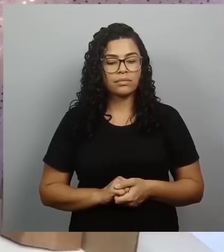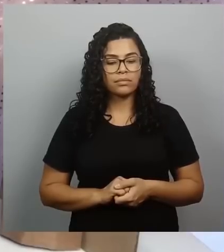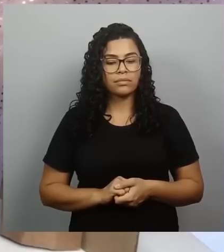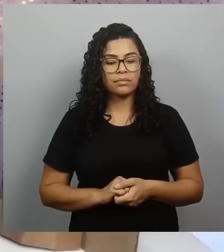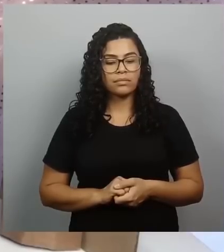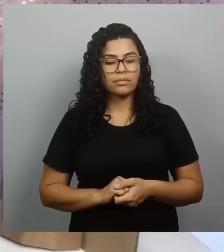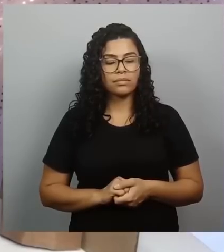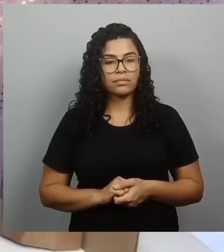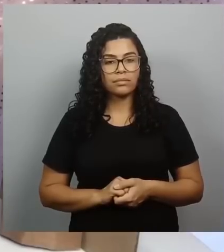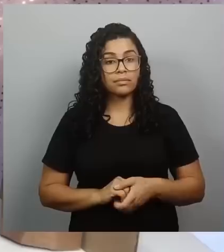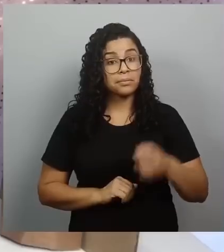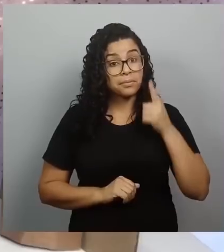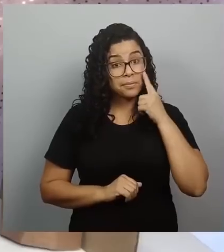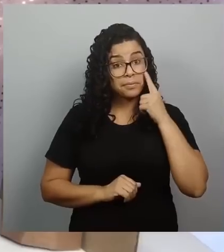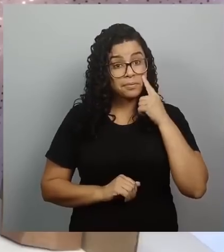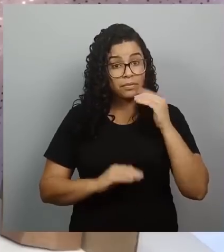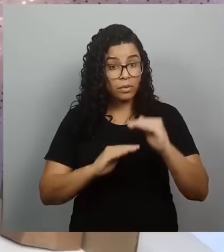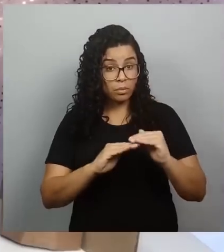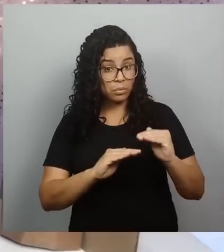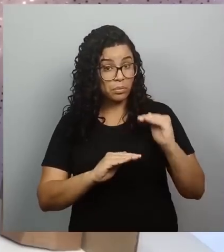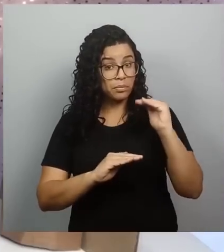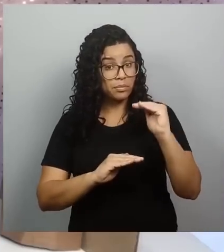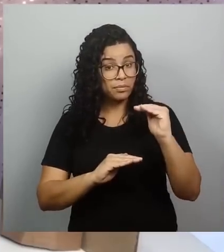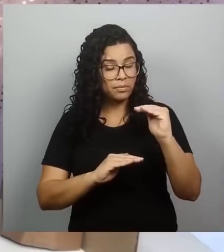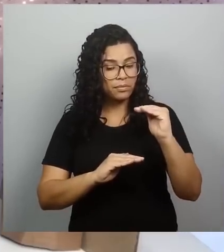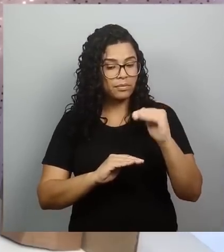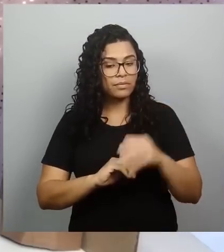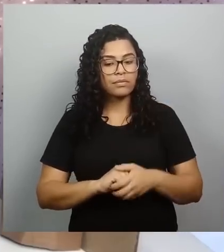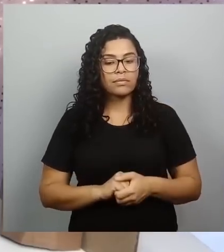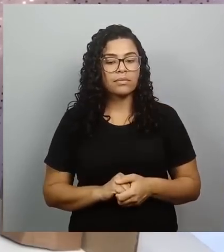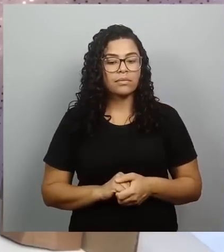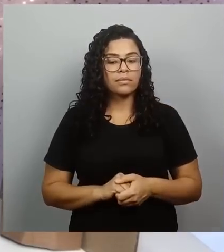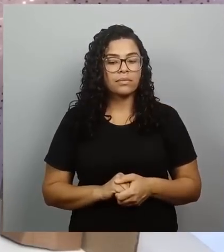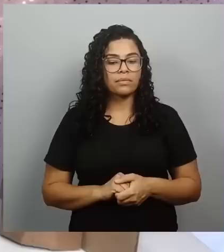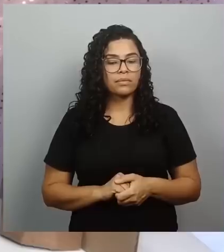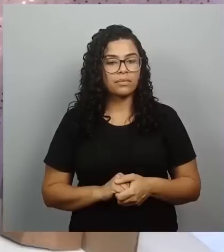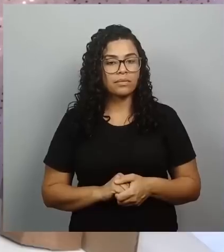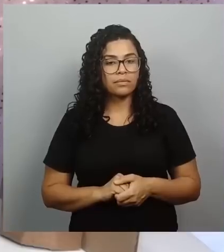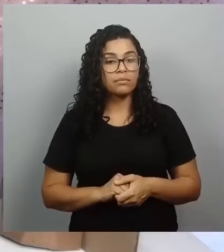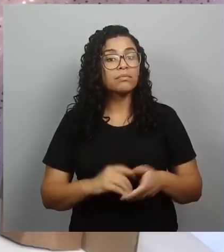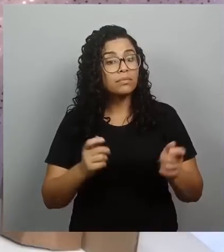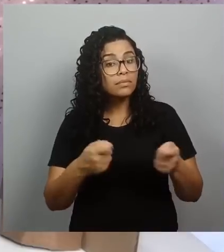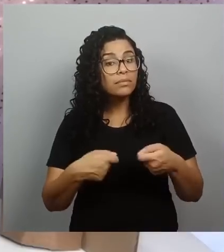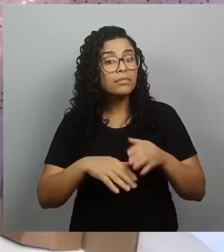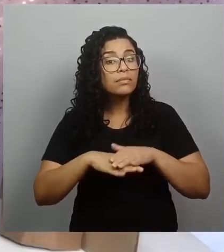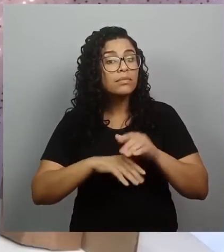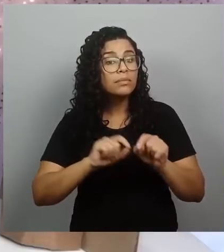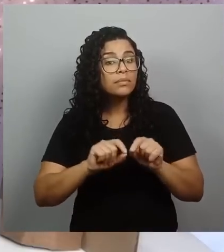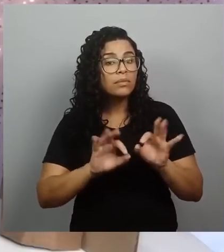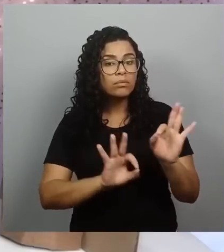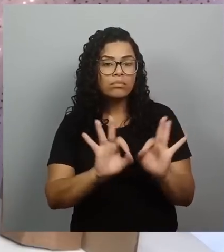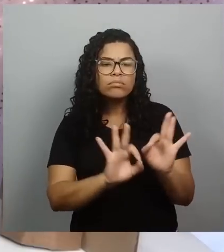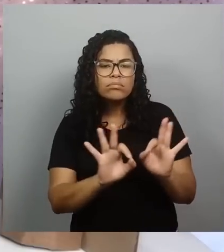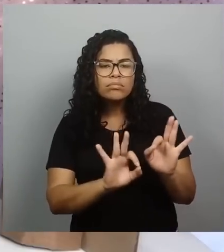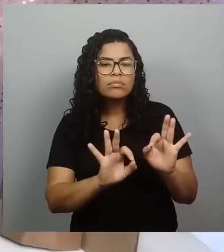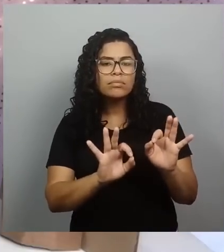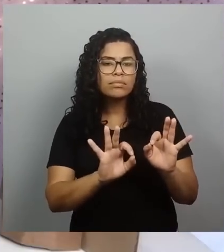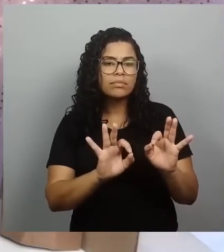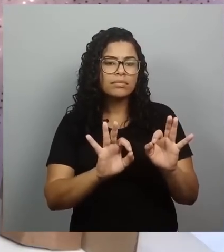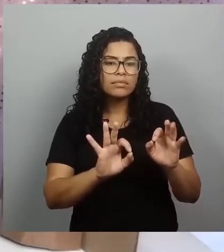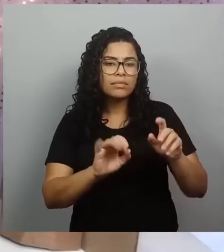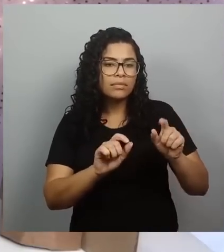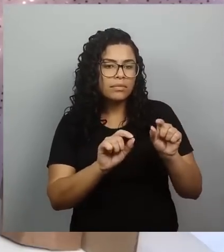Olha aqui. Esse ficou mais alto. O que nos impede, o que nada nos impede de